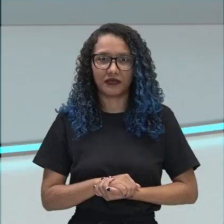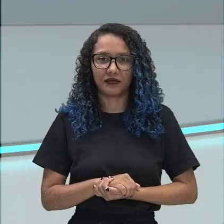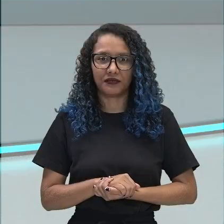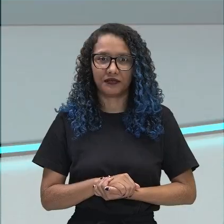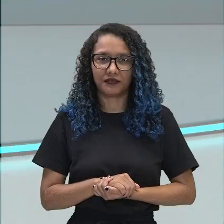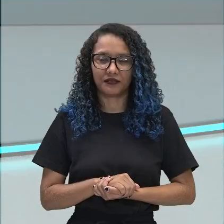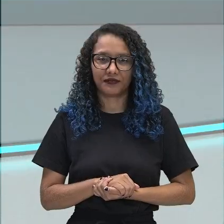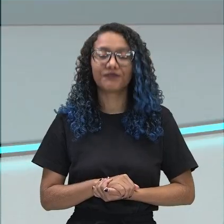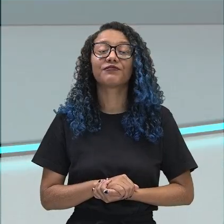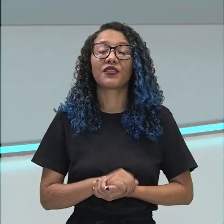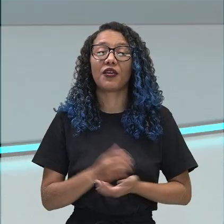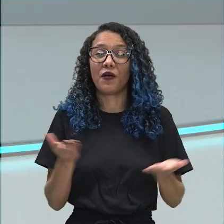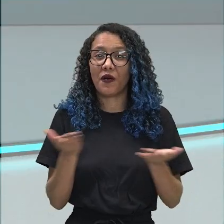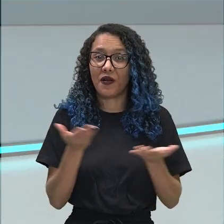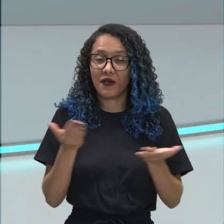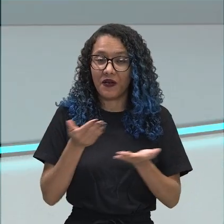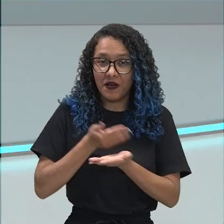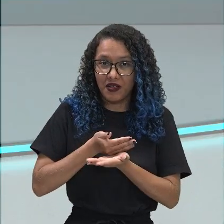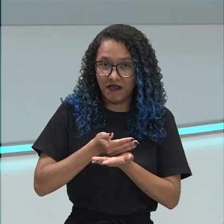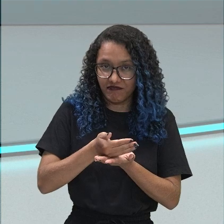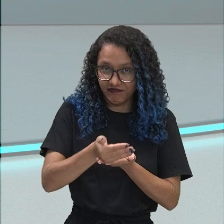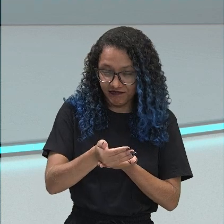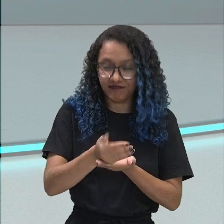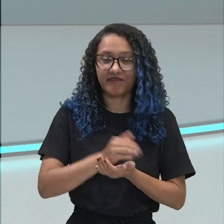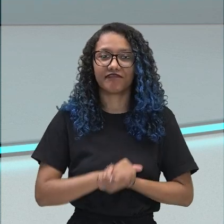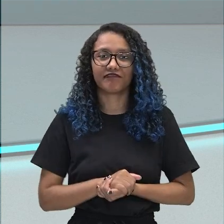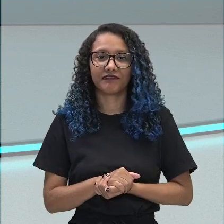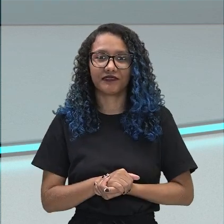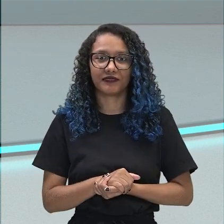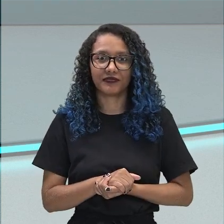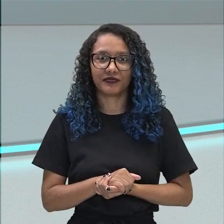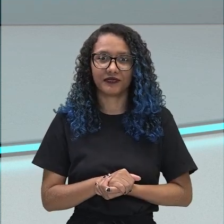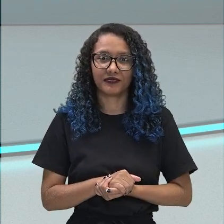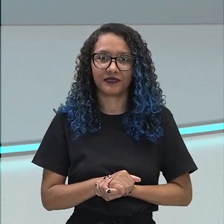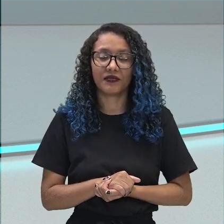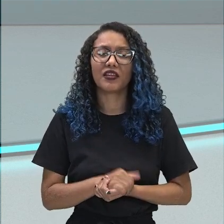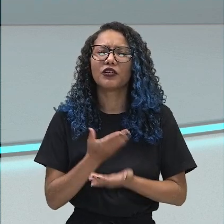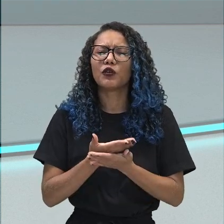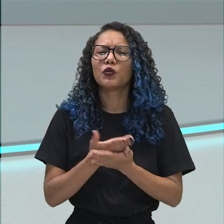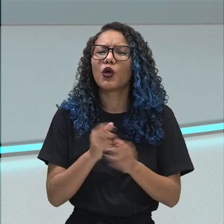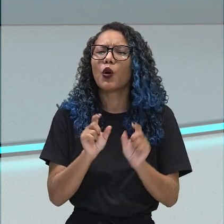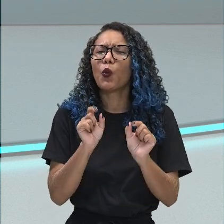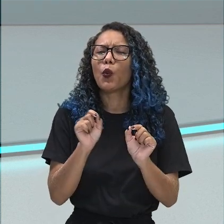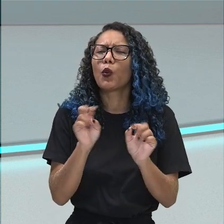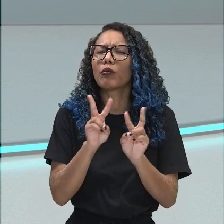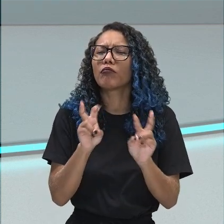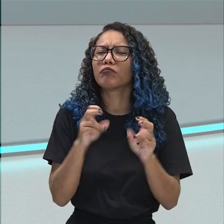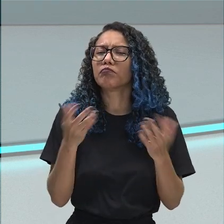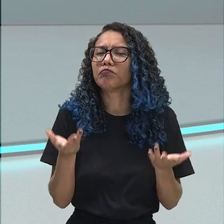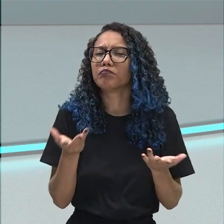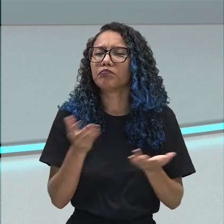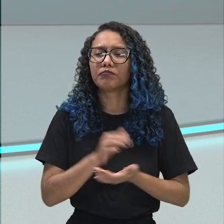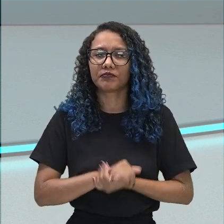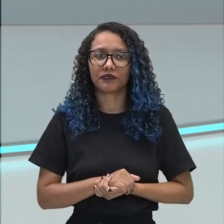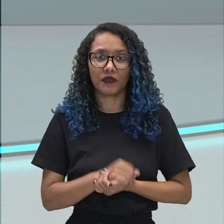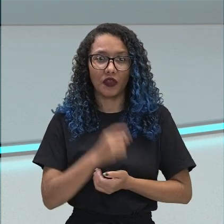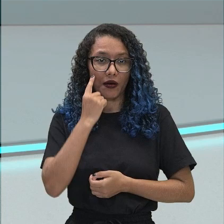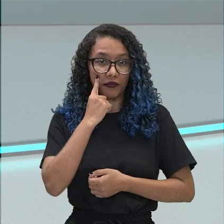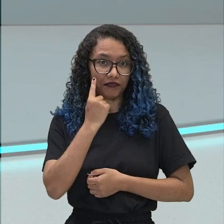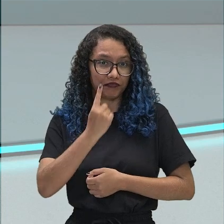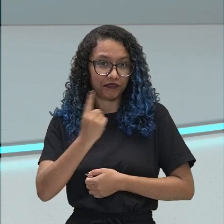Vamos lá, nossa aula de hoje. Professor, o que nós vamos estudar hoje, professor? Vejamos, olhem para